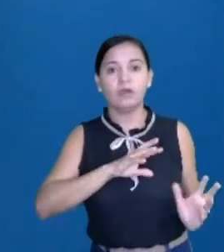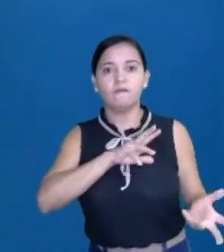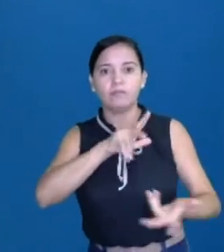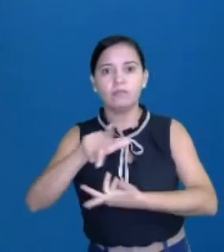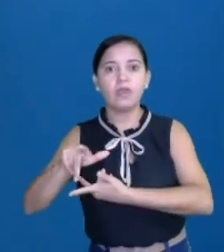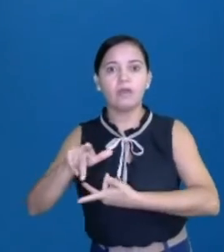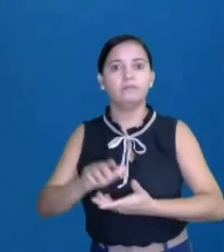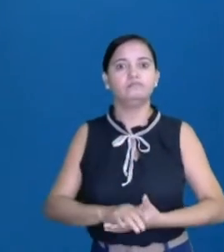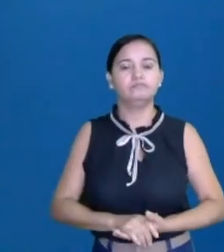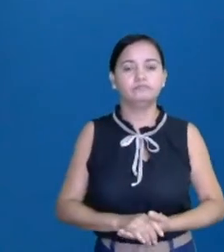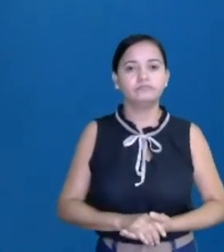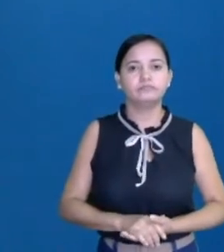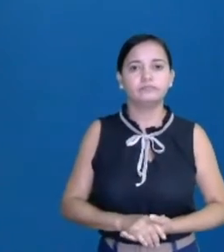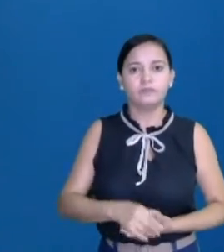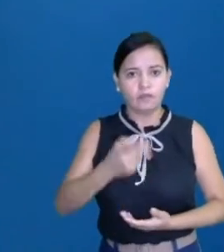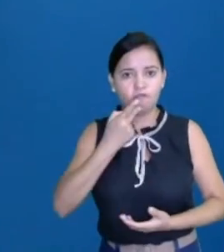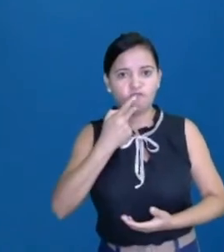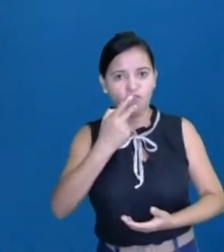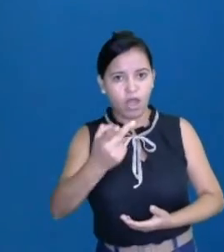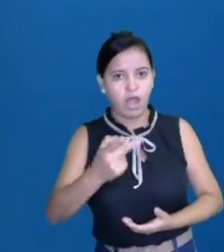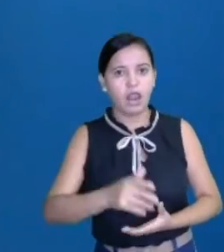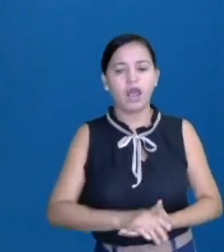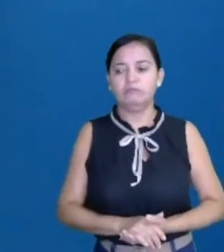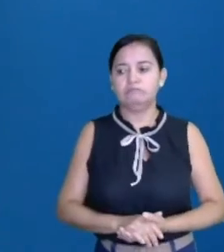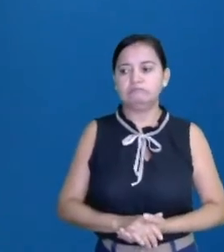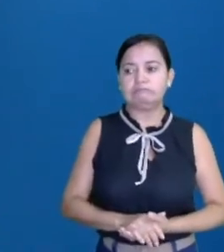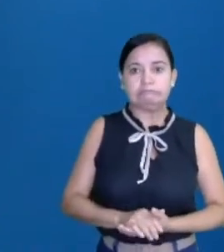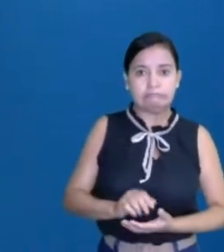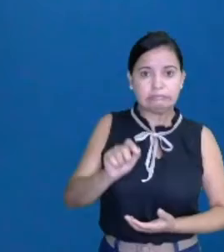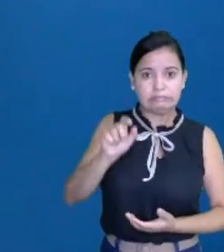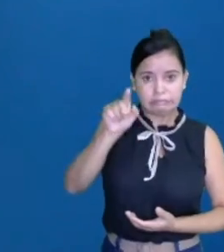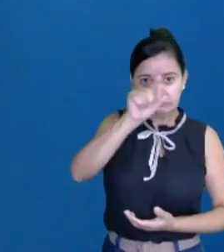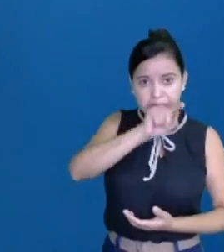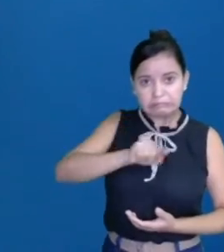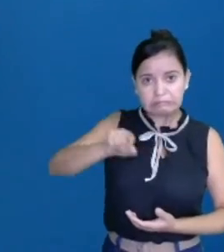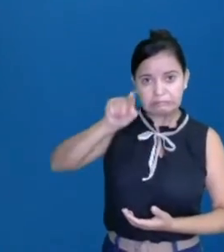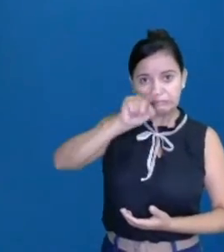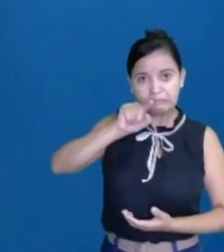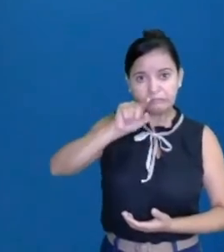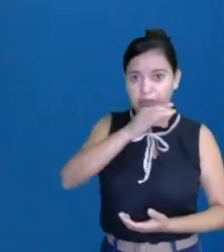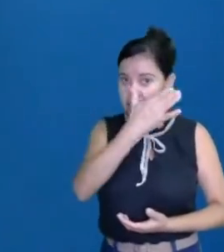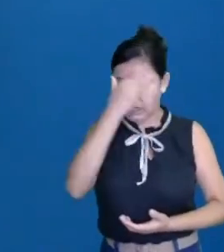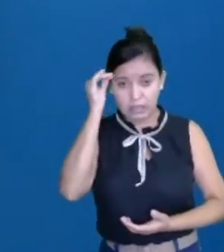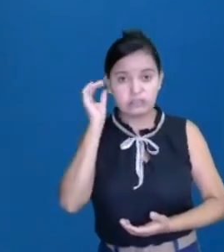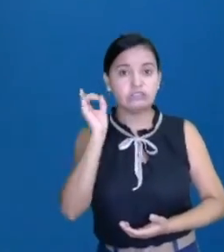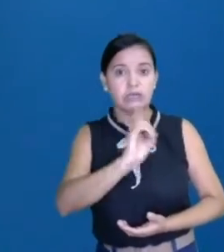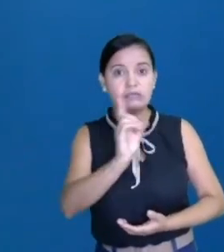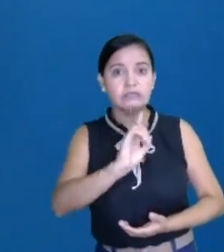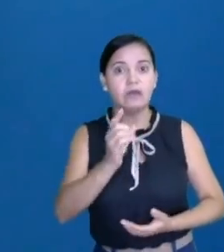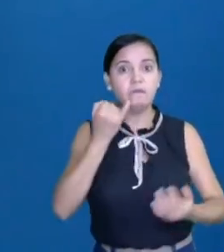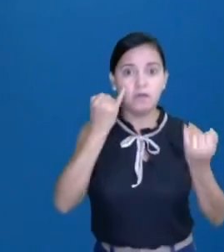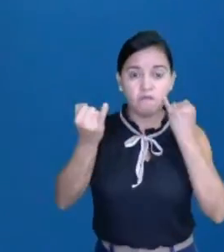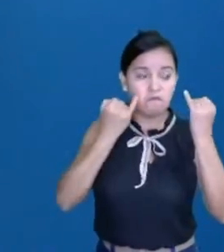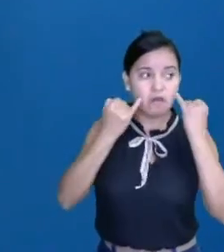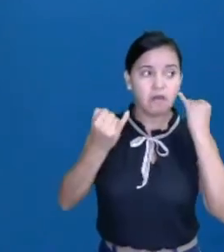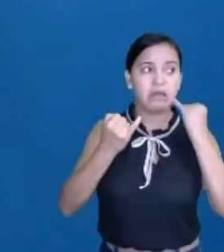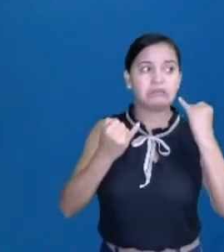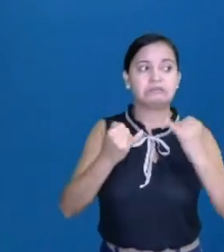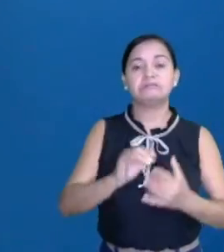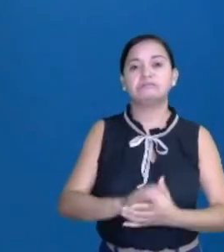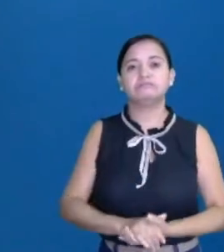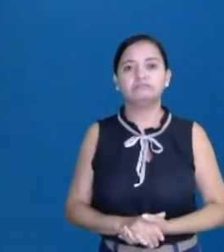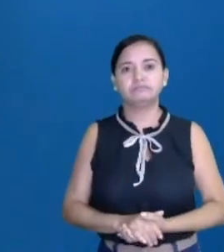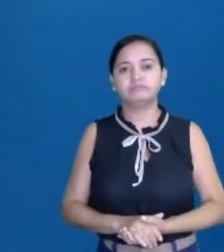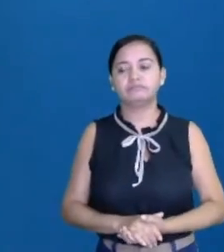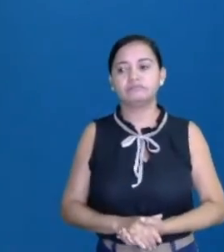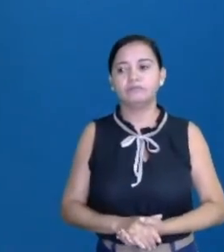Terra quando a gente fala do buraco da camada de ozônio. Então, não esquece dessa informação, se liga, que a gente já aprofunda um pouquinho mais sobre